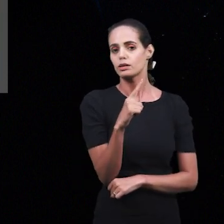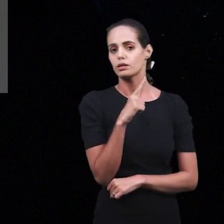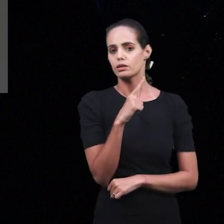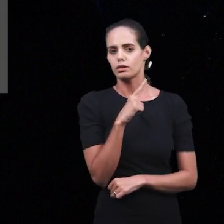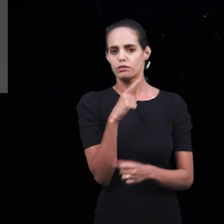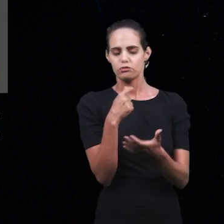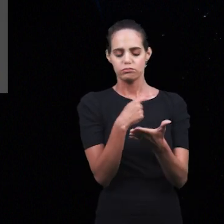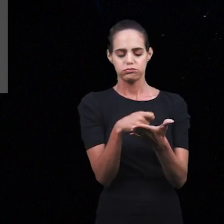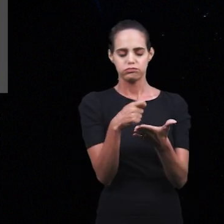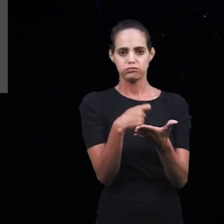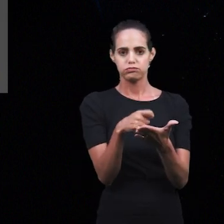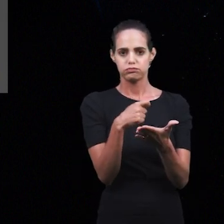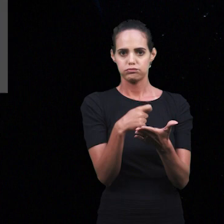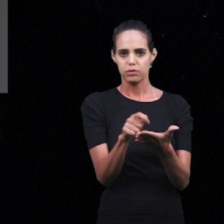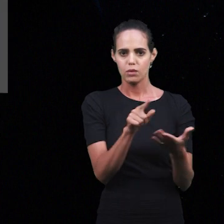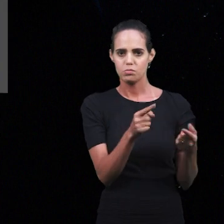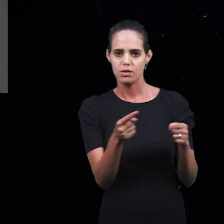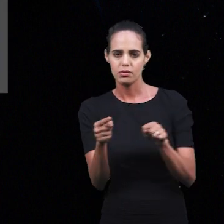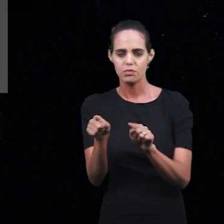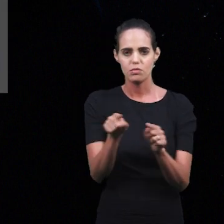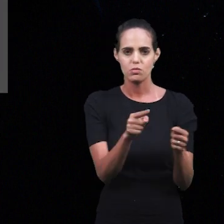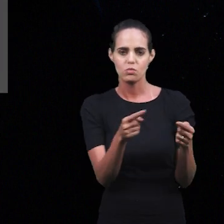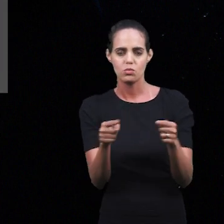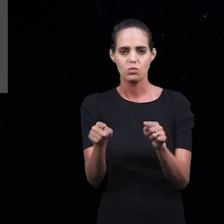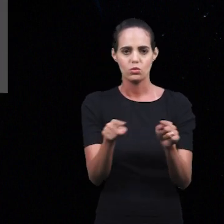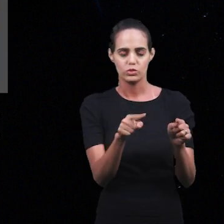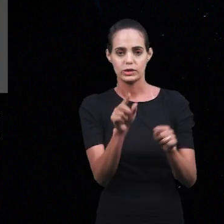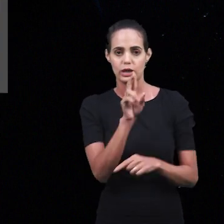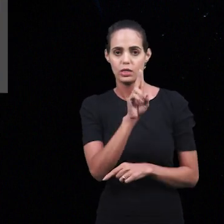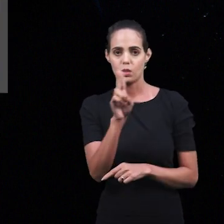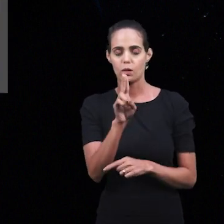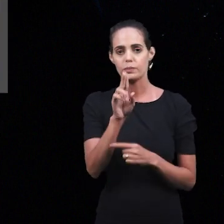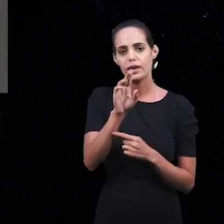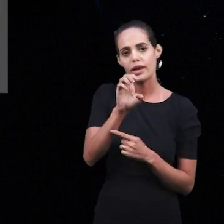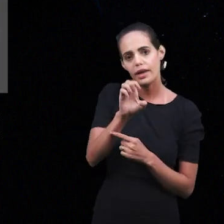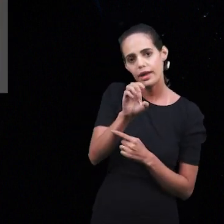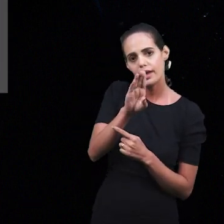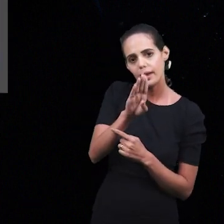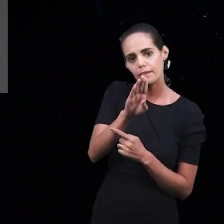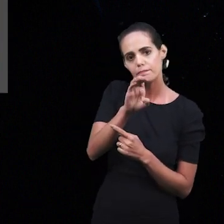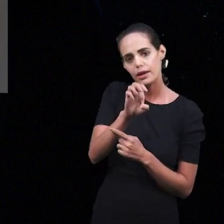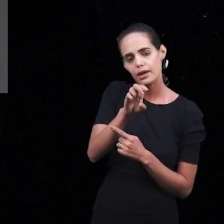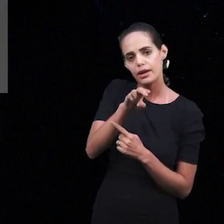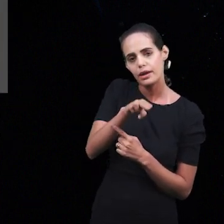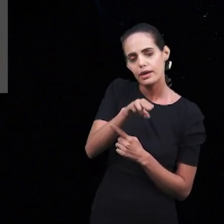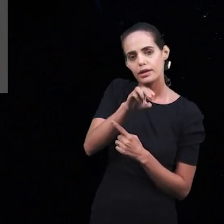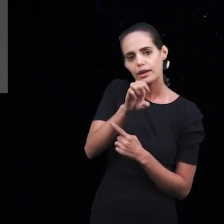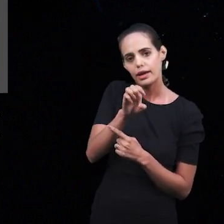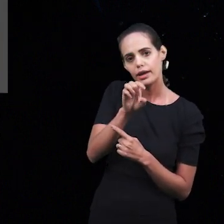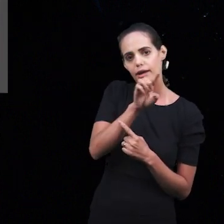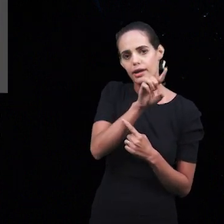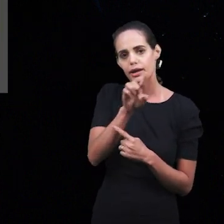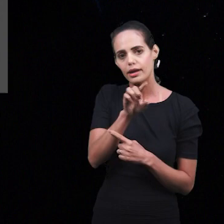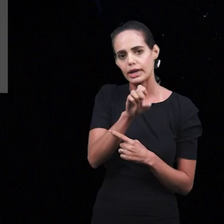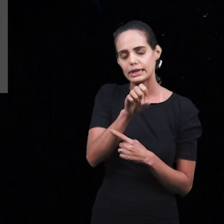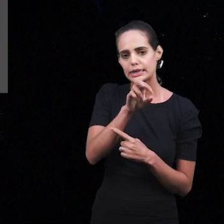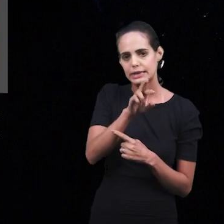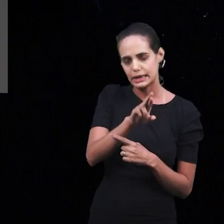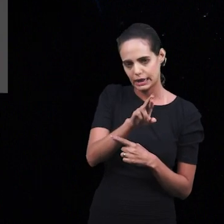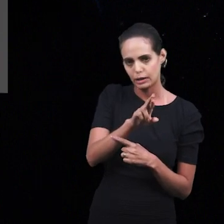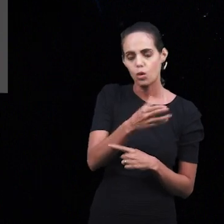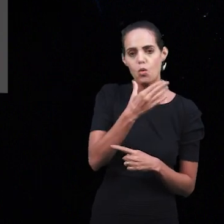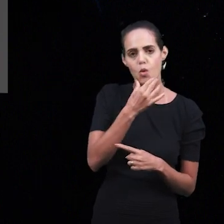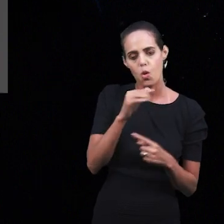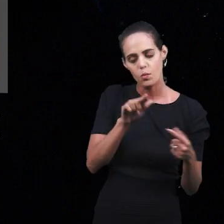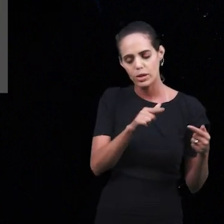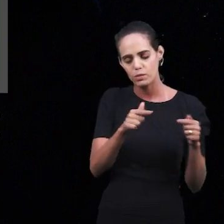e imponente melodia, intitulada Ebenezer, composta por Thomas John Williams, um músico e regente